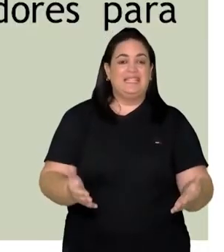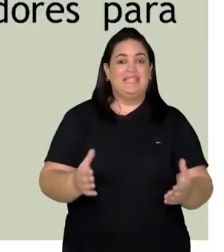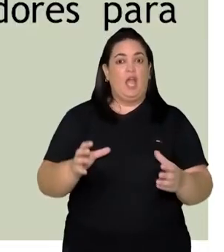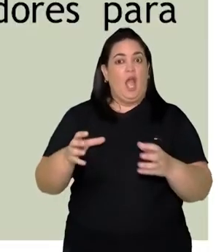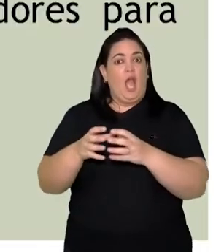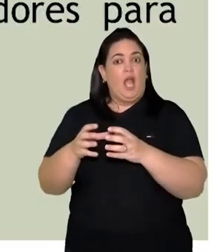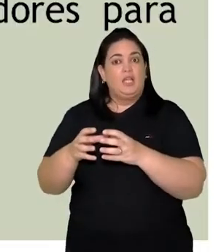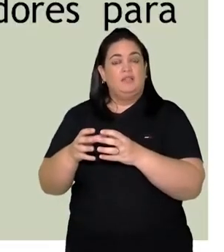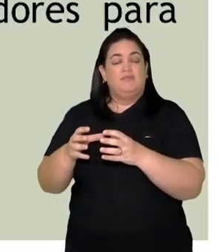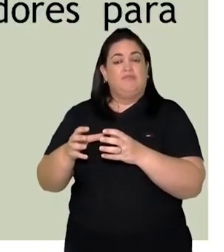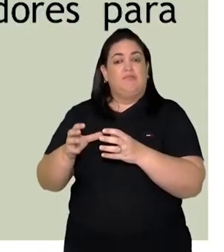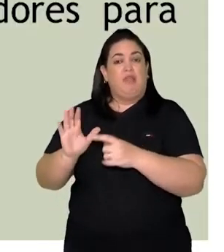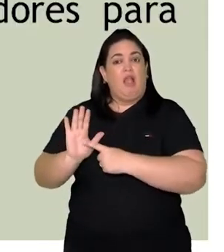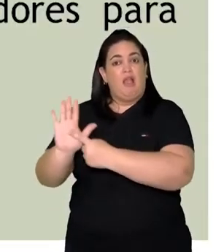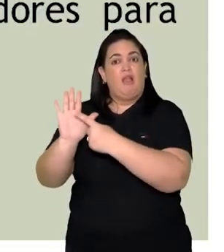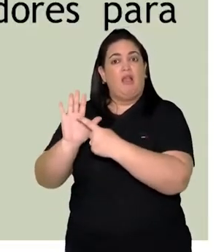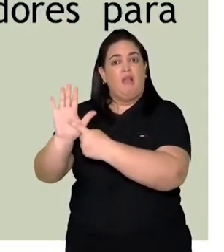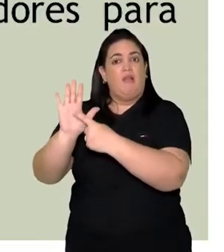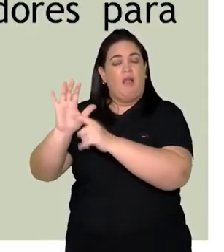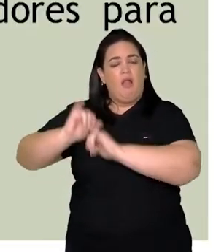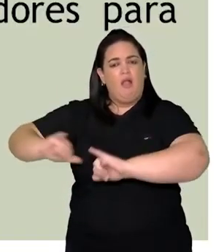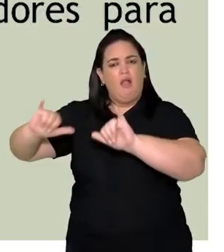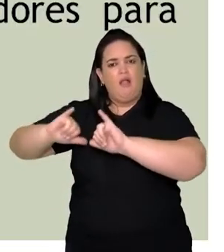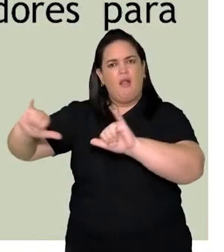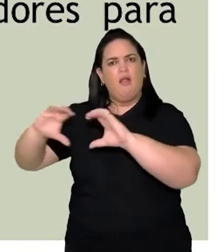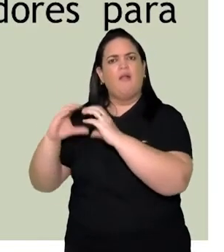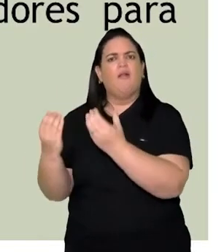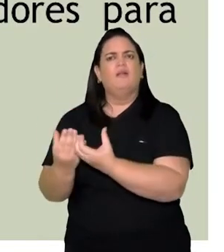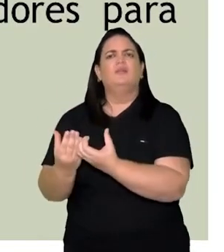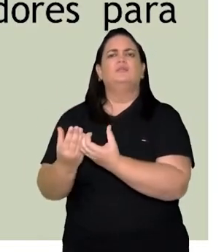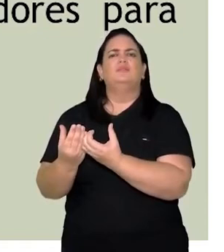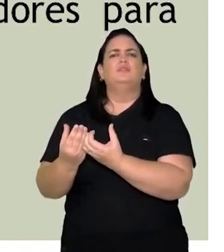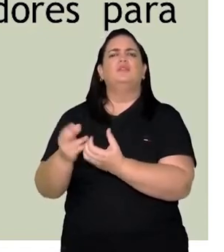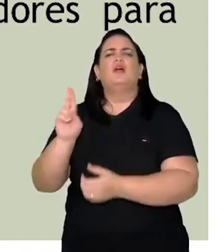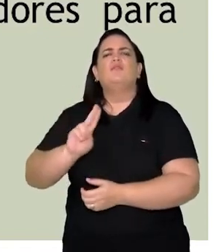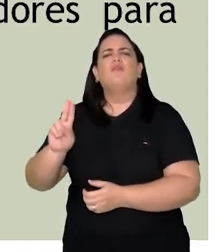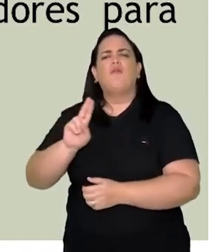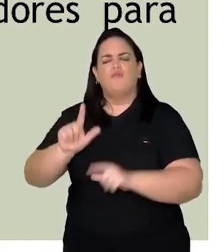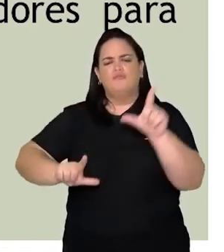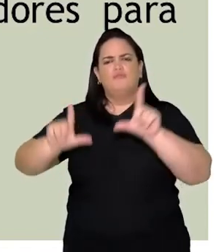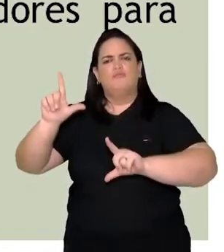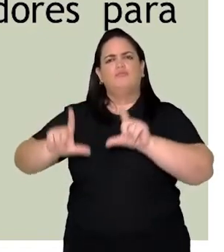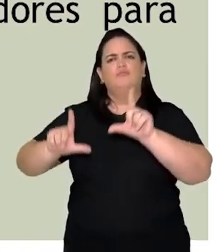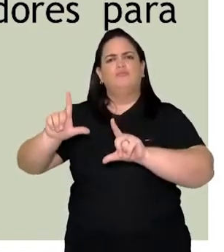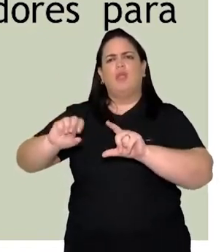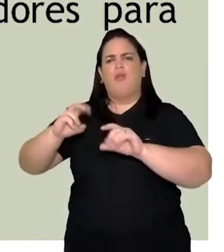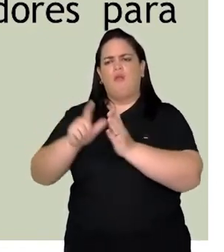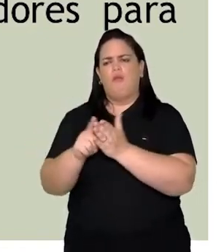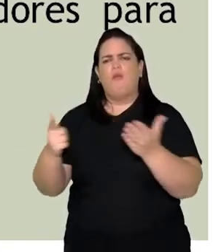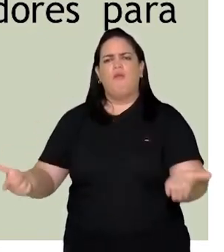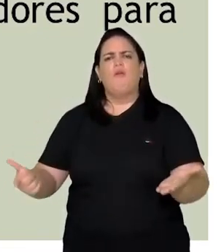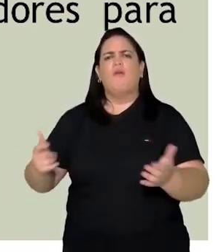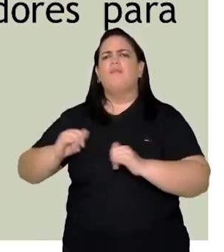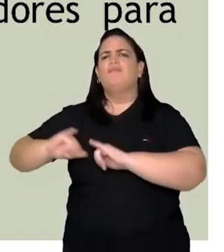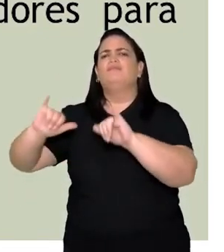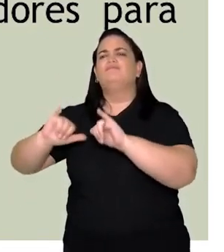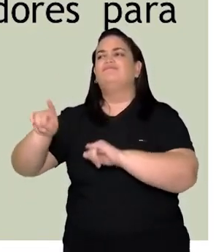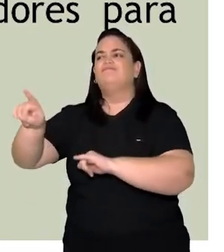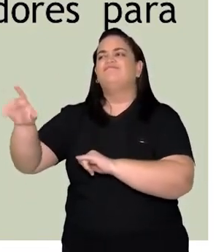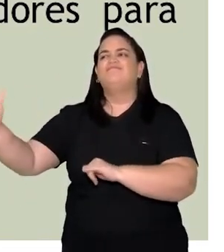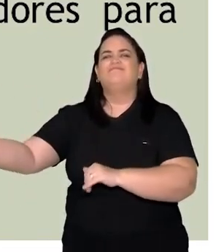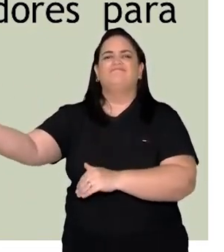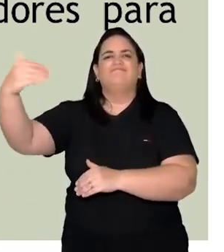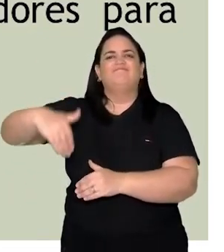Assim, as campanhas comunitárias usam a publicidade para alcançar o engajamento em ações sociais. Já